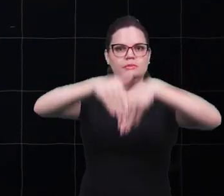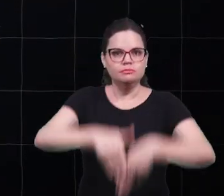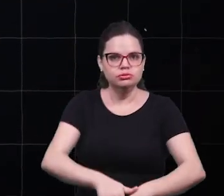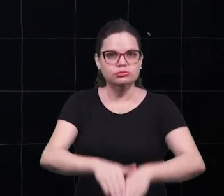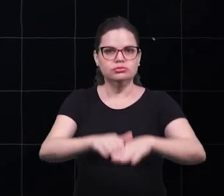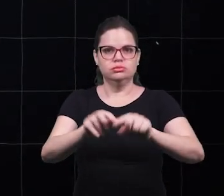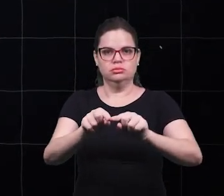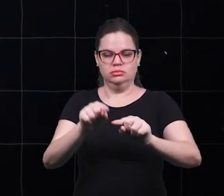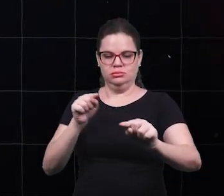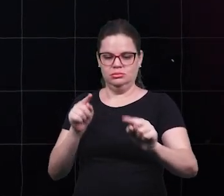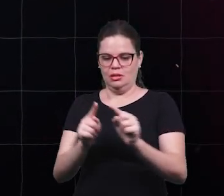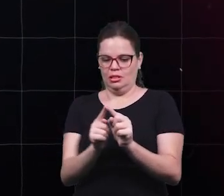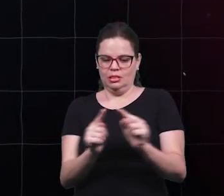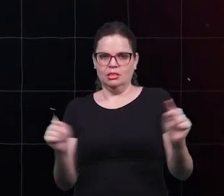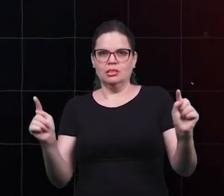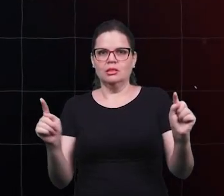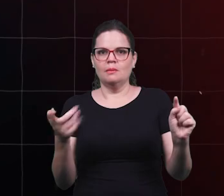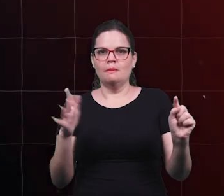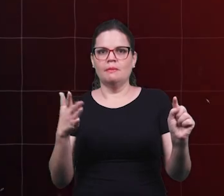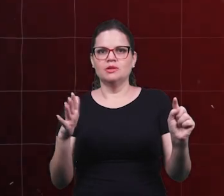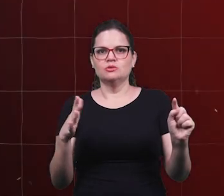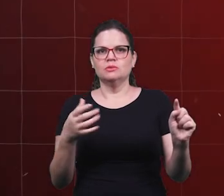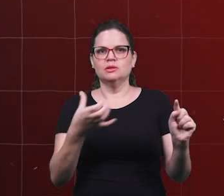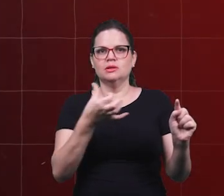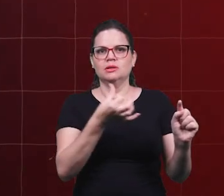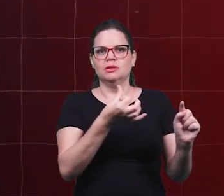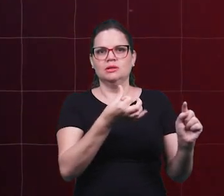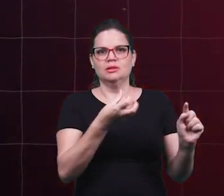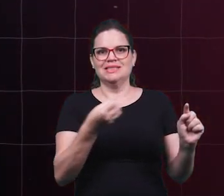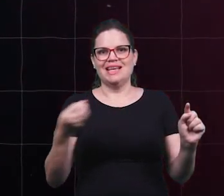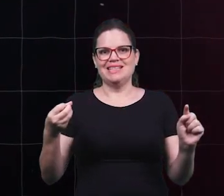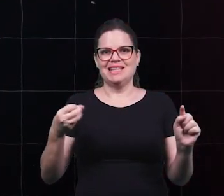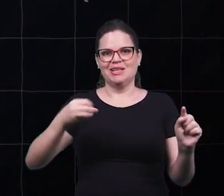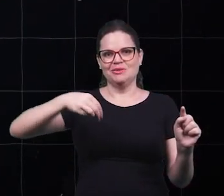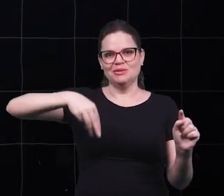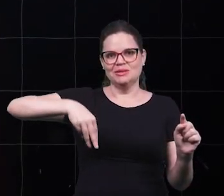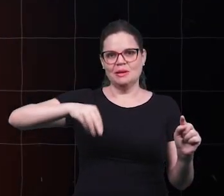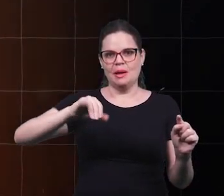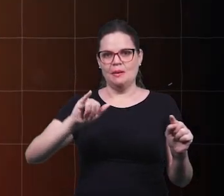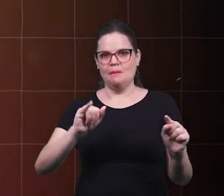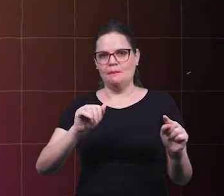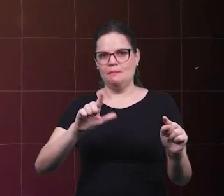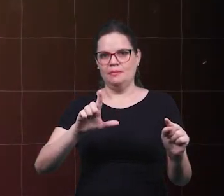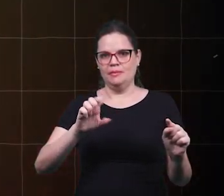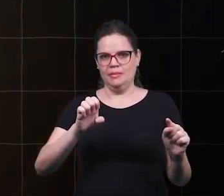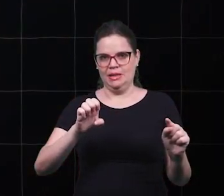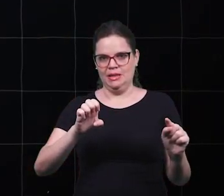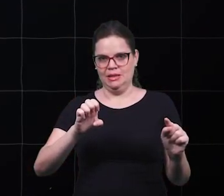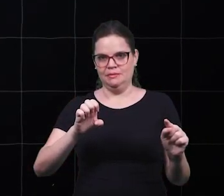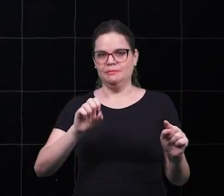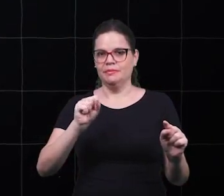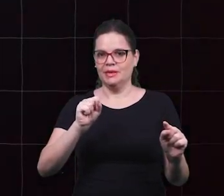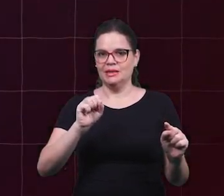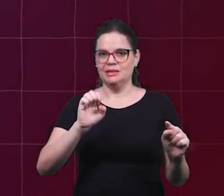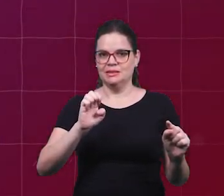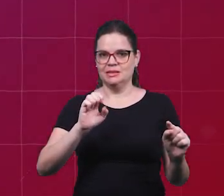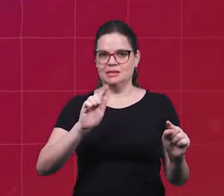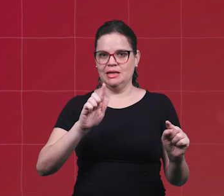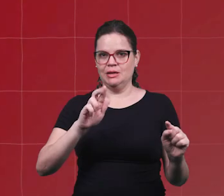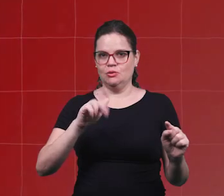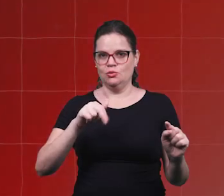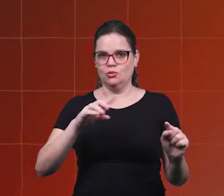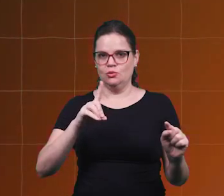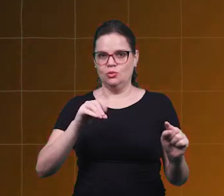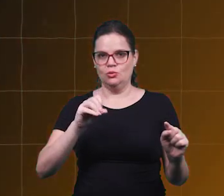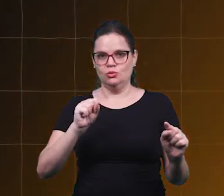um atleta treinado, é em torno de 600 milissegundos. Então vemos que nós não iremos